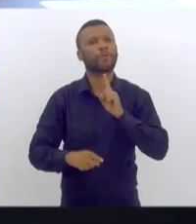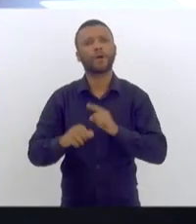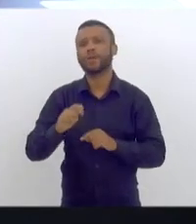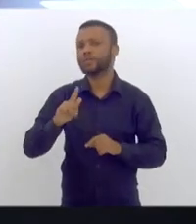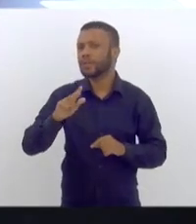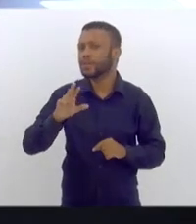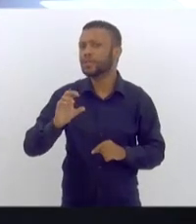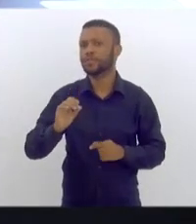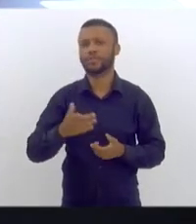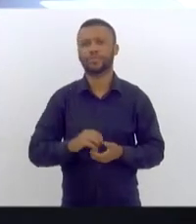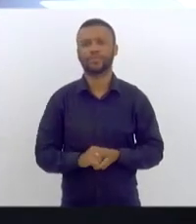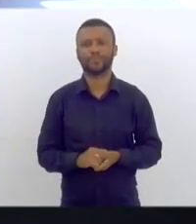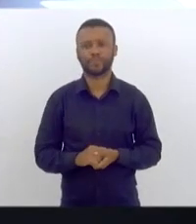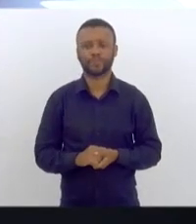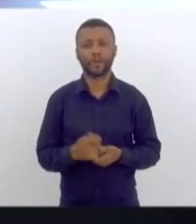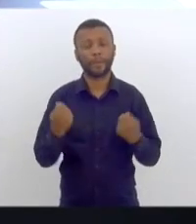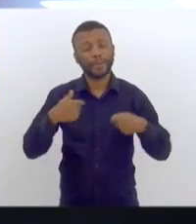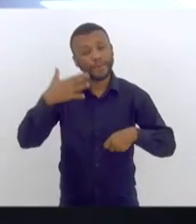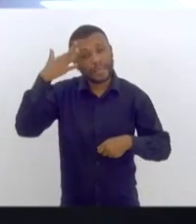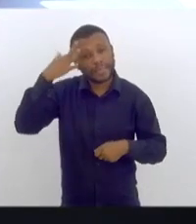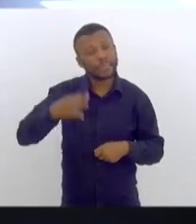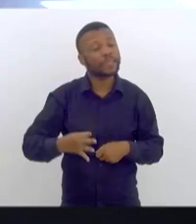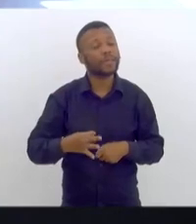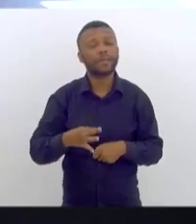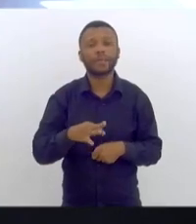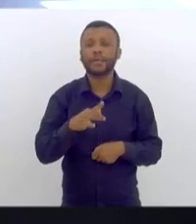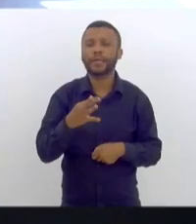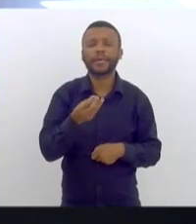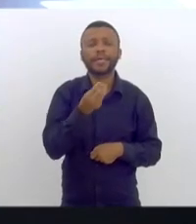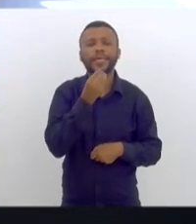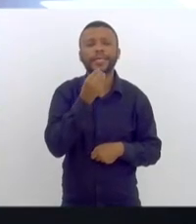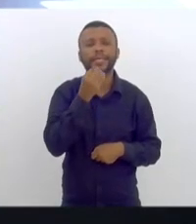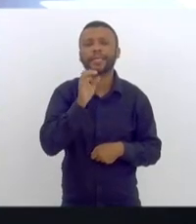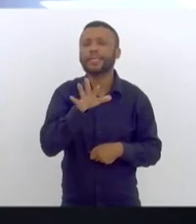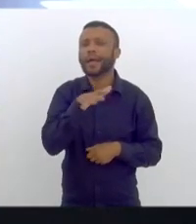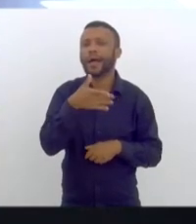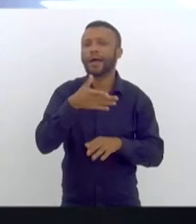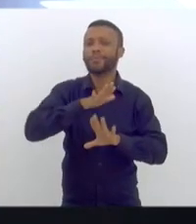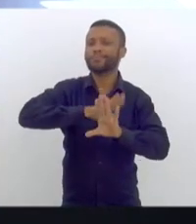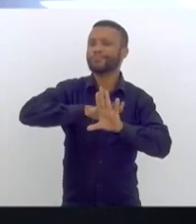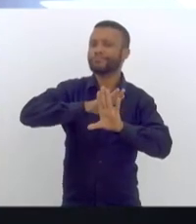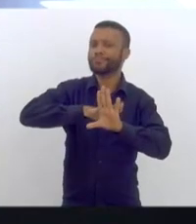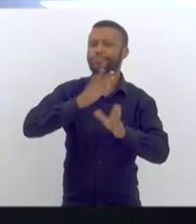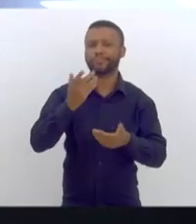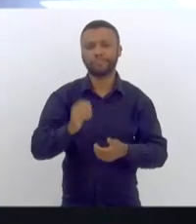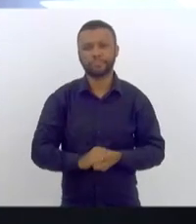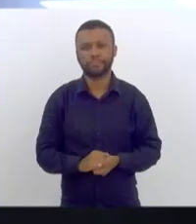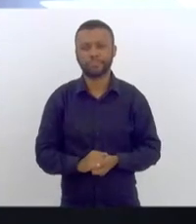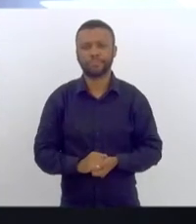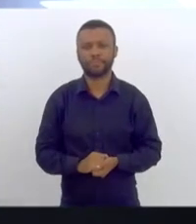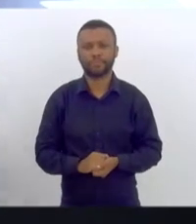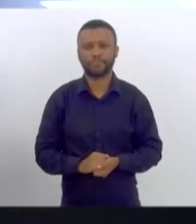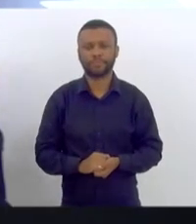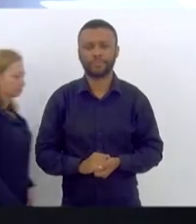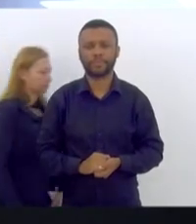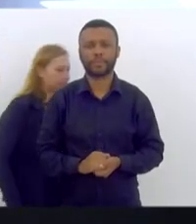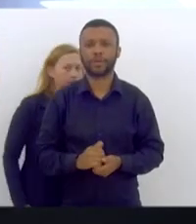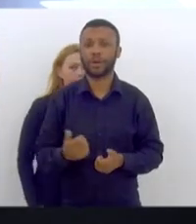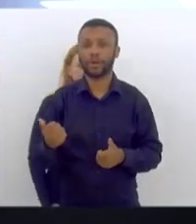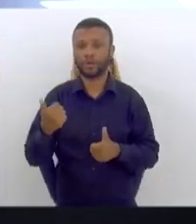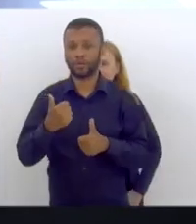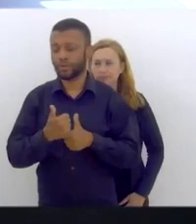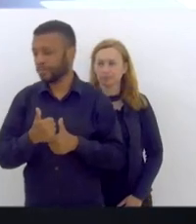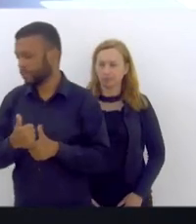eu não consigo entender essa lógica eu acho que tem que capitalizar o fundo o dinheiro era do